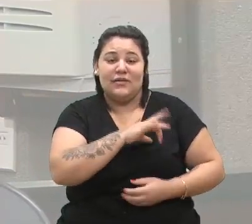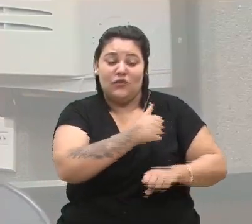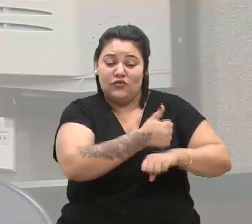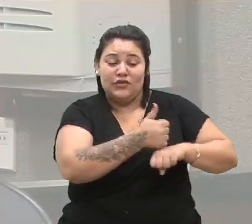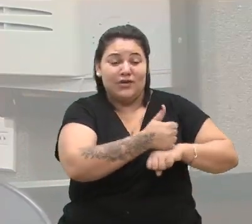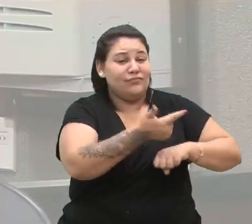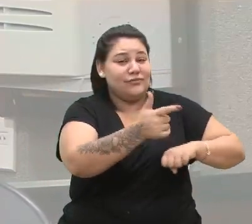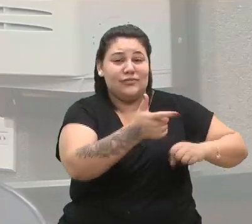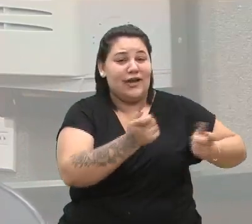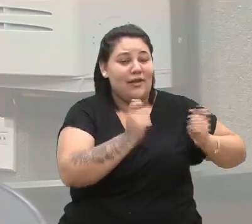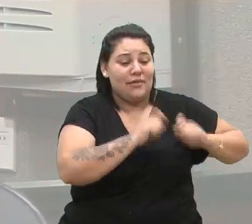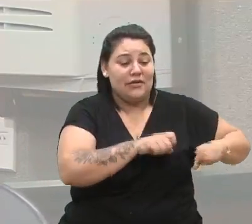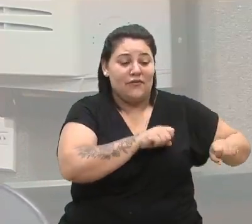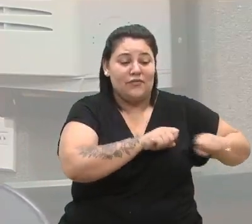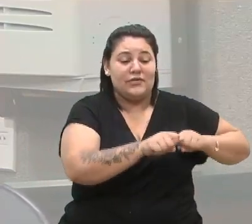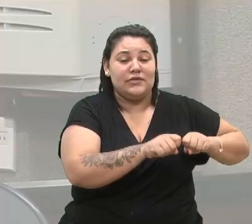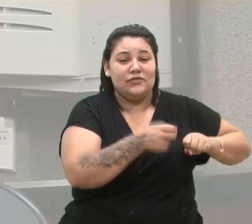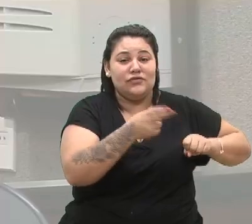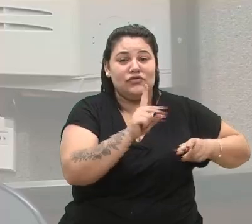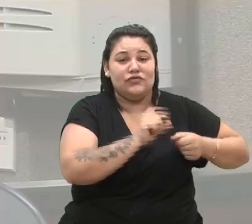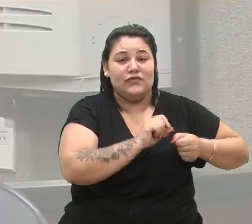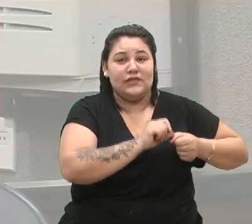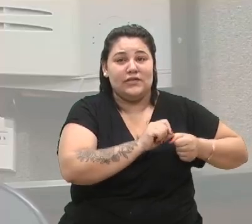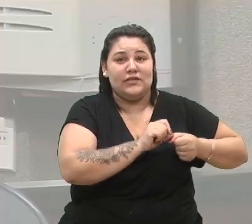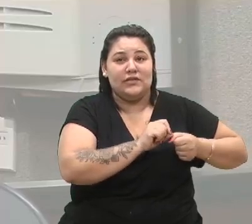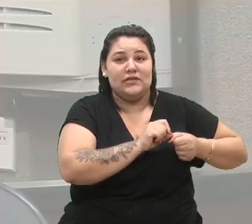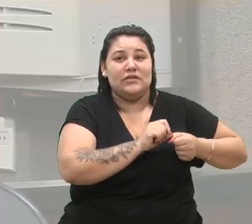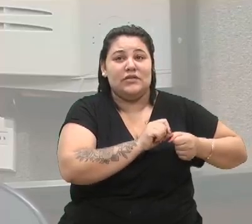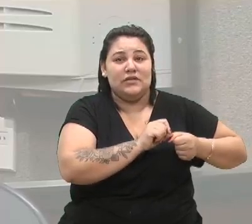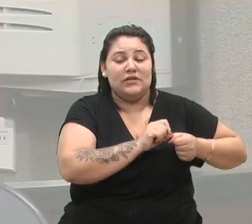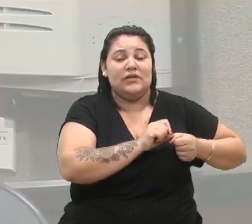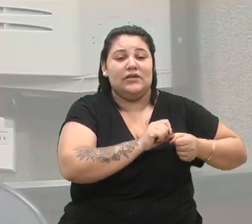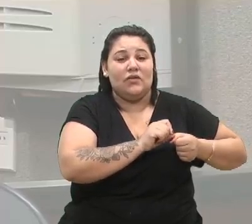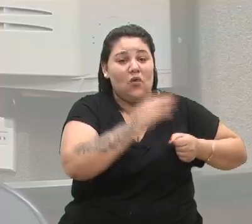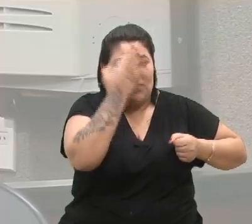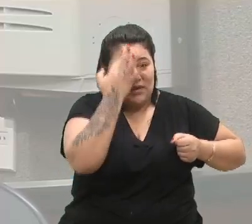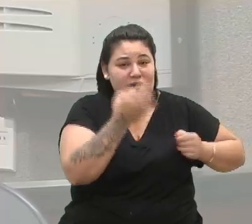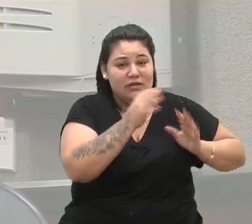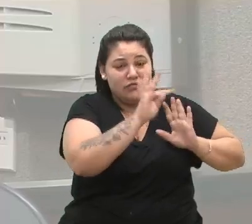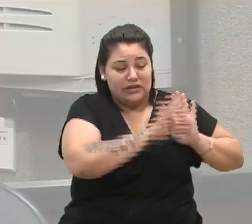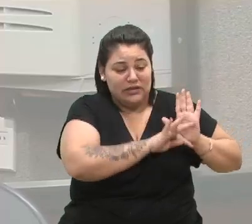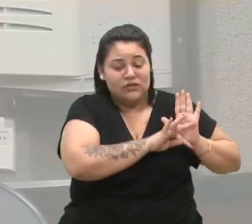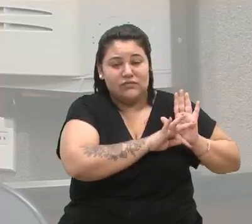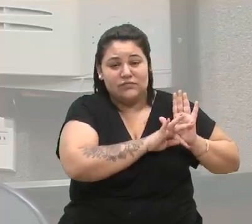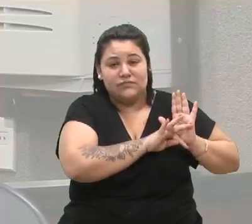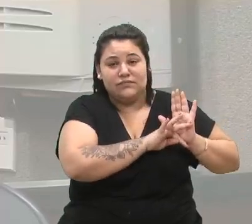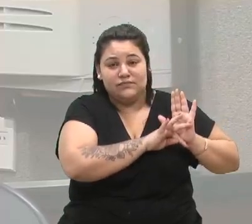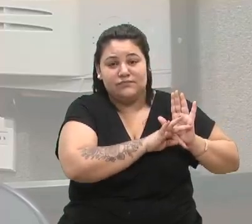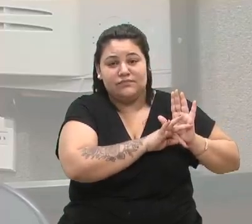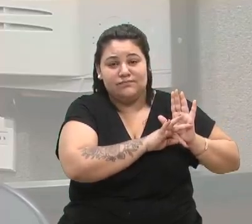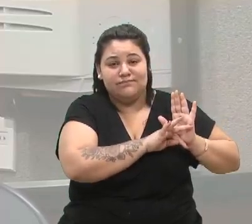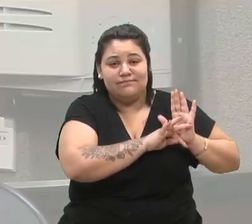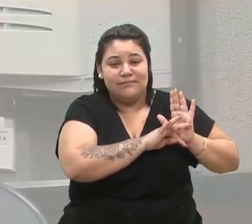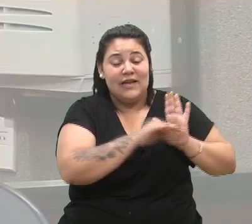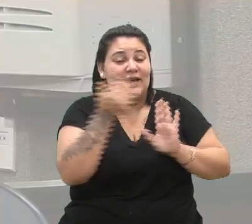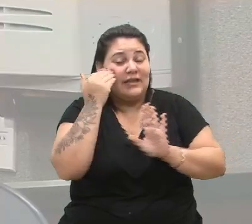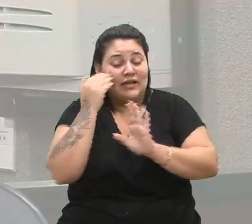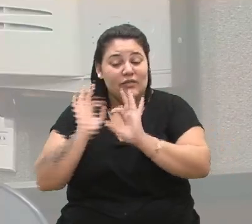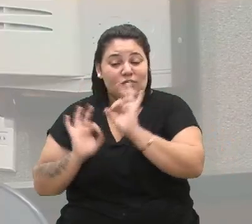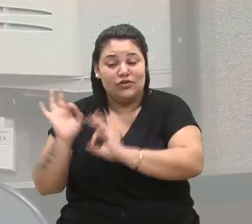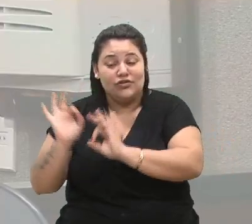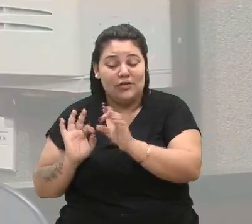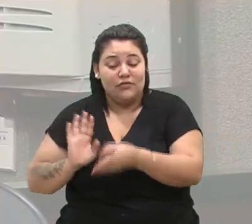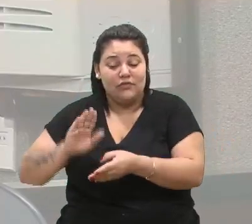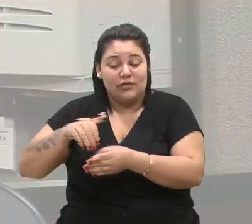incapacitados de fazer uma simples interpretação de texto, de entender um projeto votado que vai